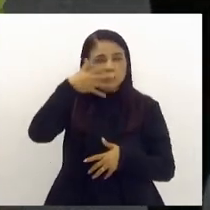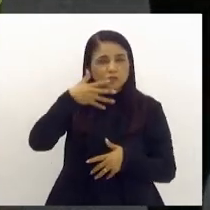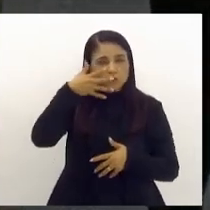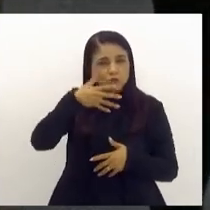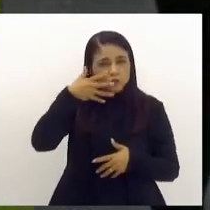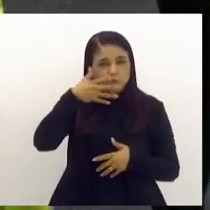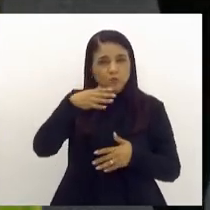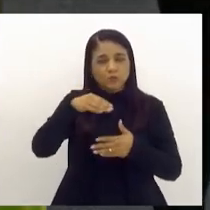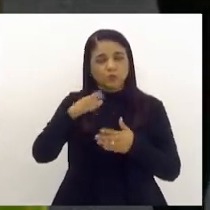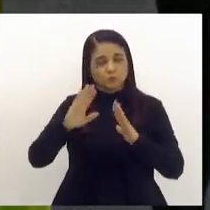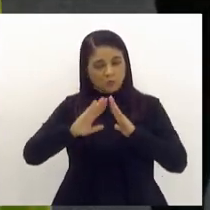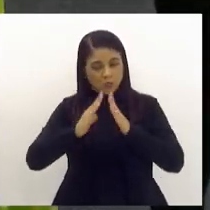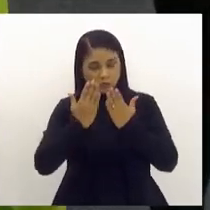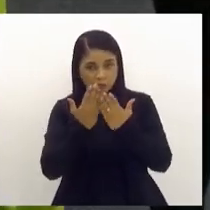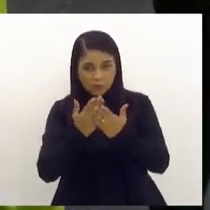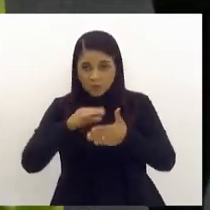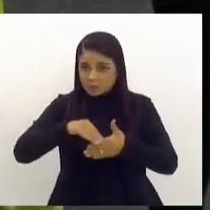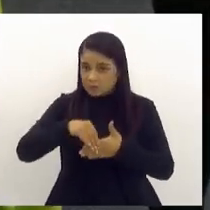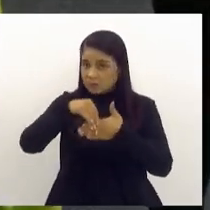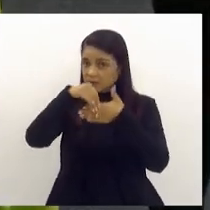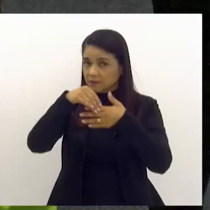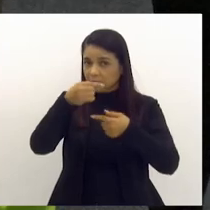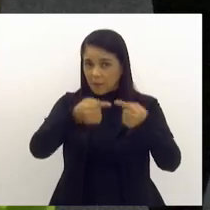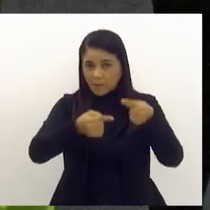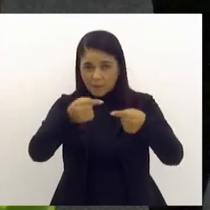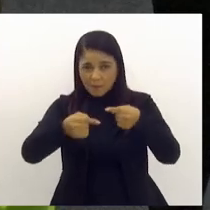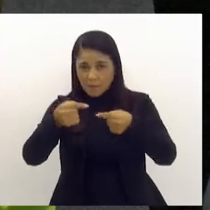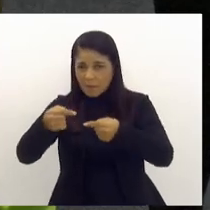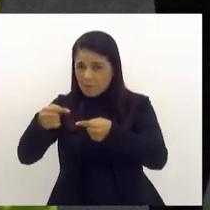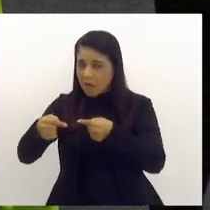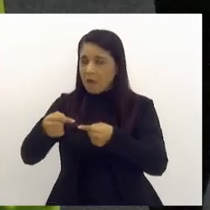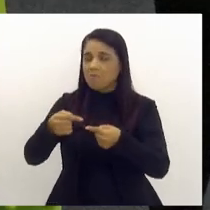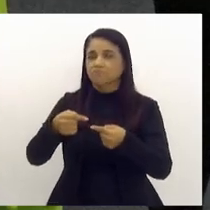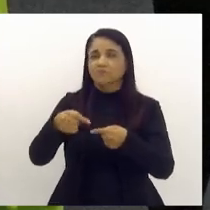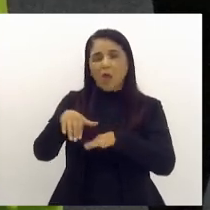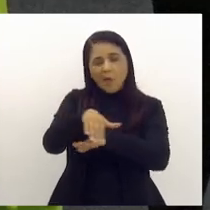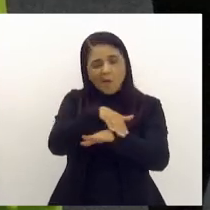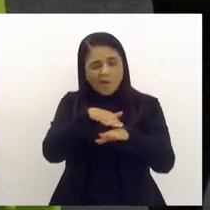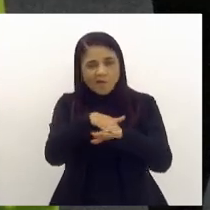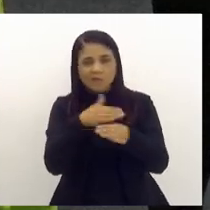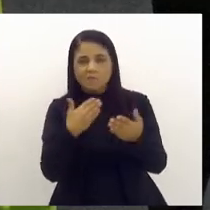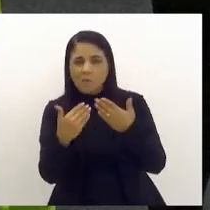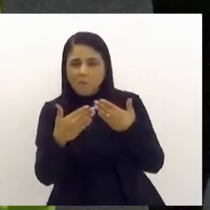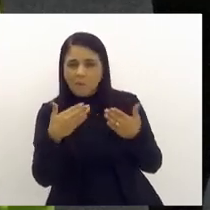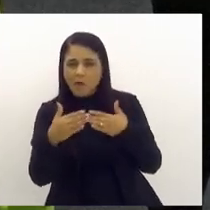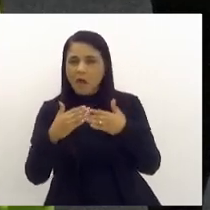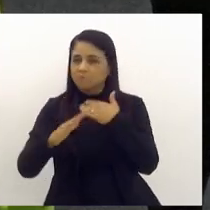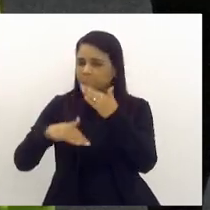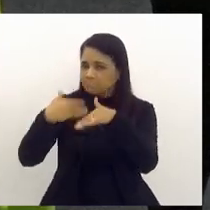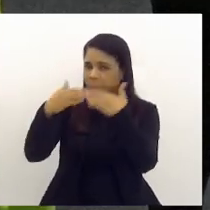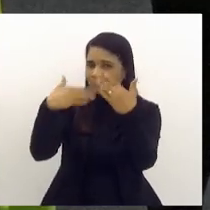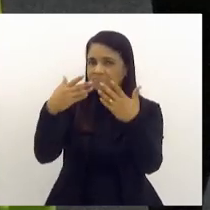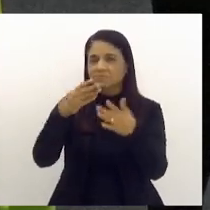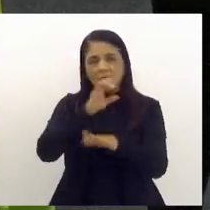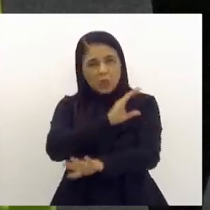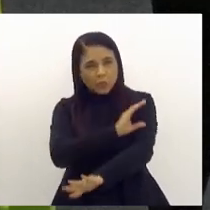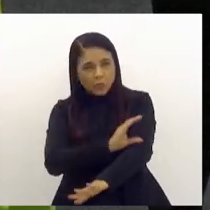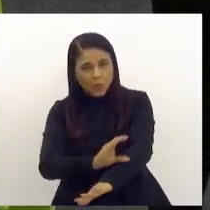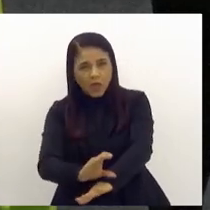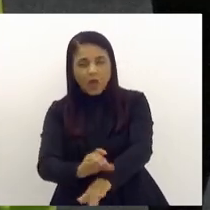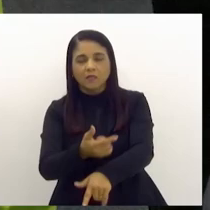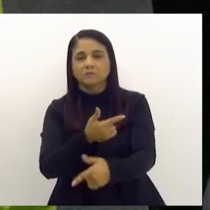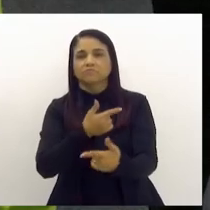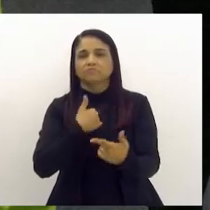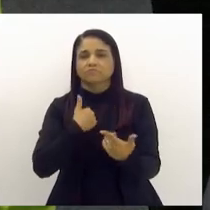teve no Colégio de Líderes, que fomos muito bem ouvidos. Eu acho que a conversa ali prosperou muito bem, de forma muito educada. Aliás,